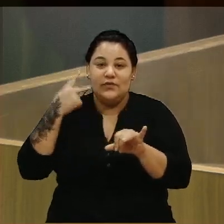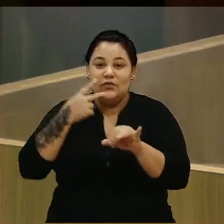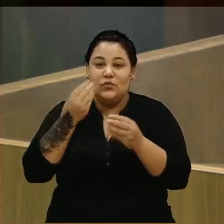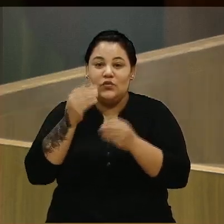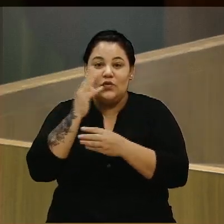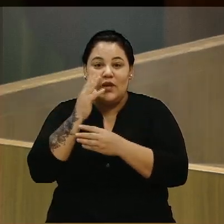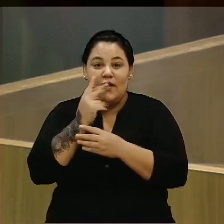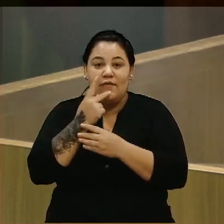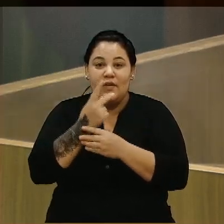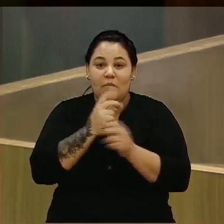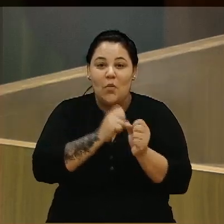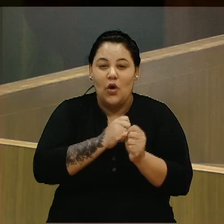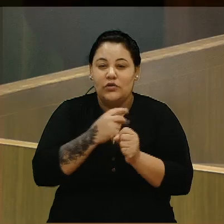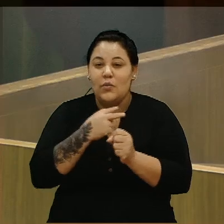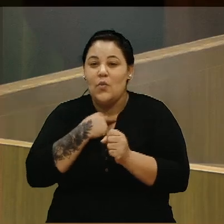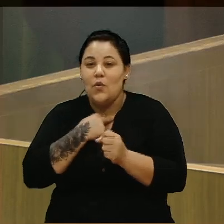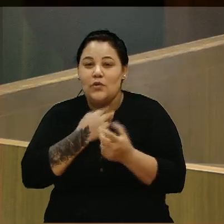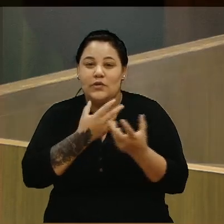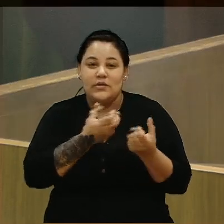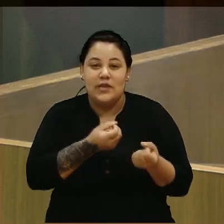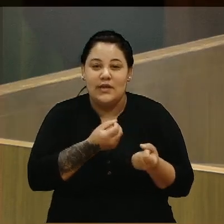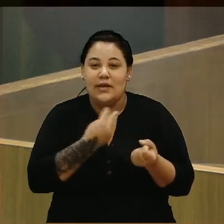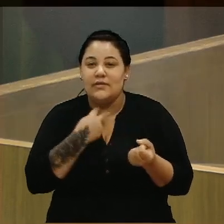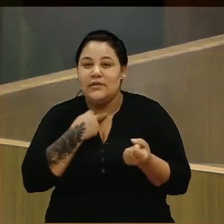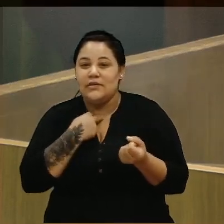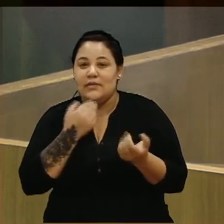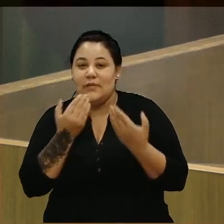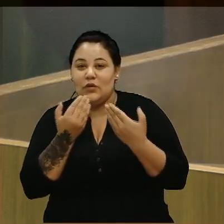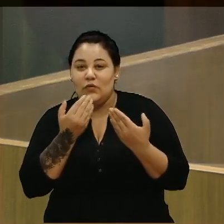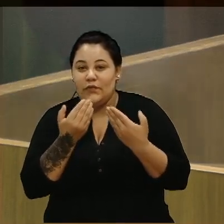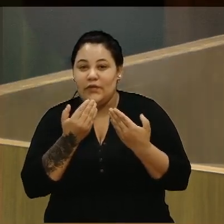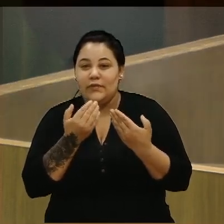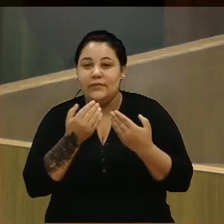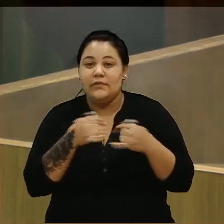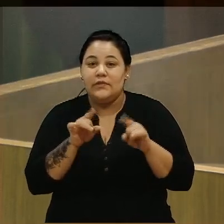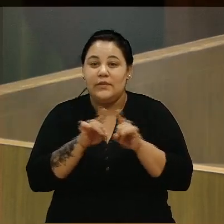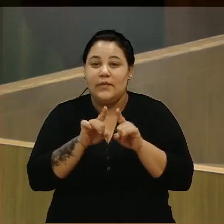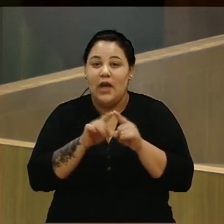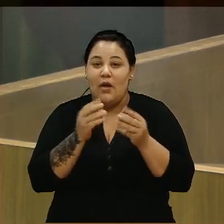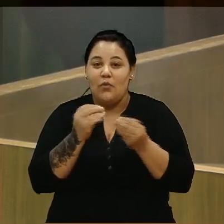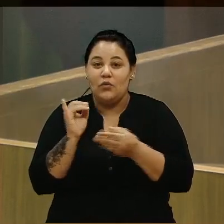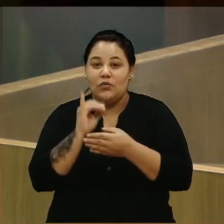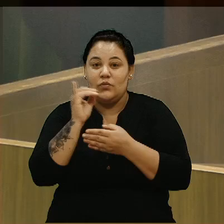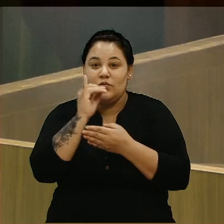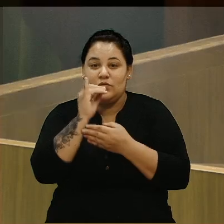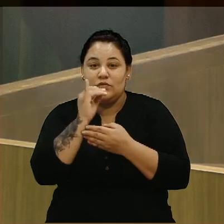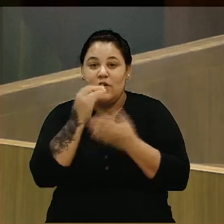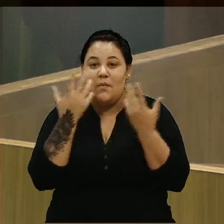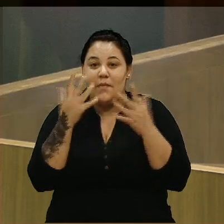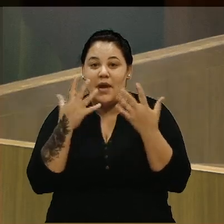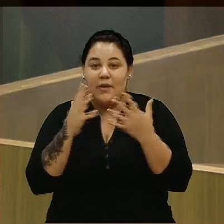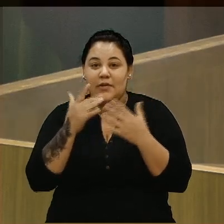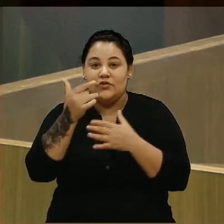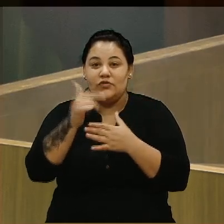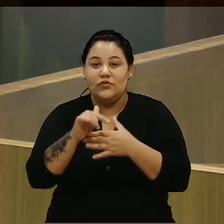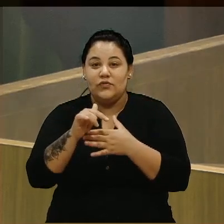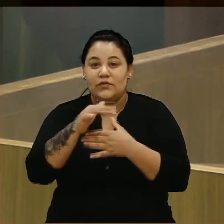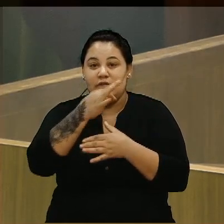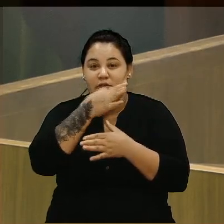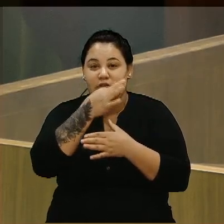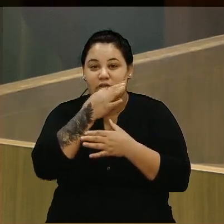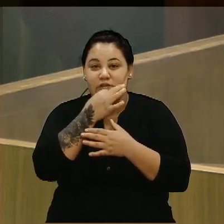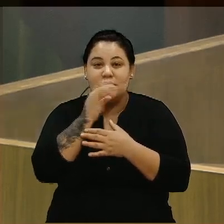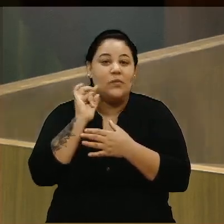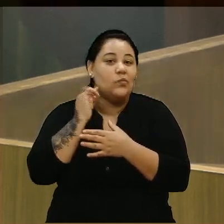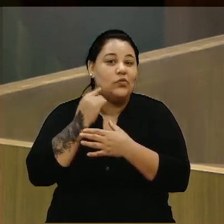pode, o que aceita, o que não aceita, porque a gente fica em dúvida também. Então, é muito importante. Parabéns mais uma vez ao Caxias Lixo Zero. Essas ações são realizadas a cada